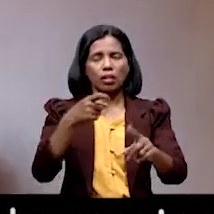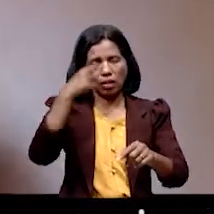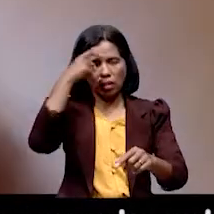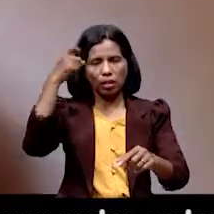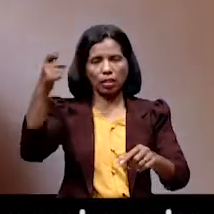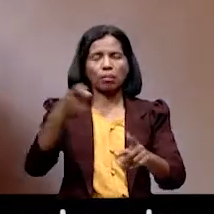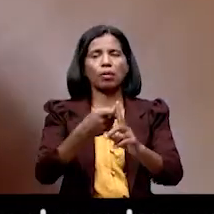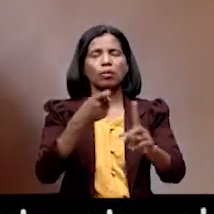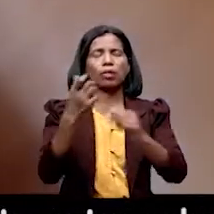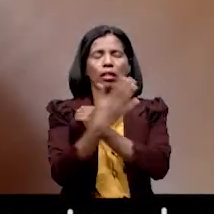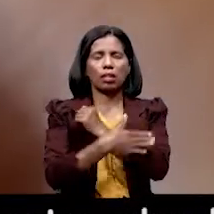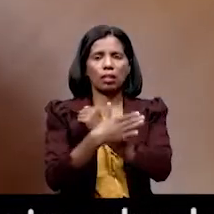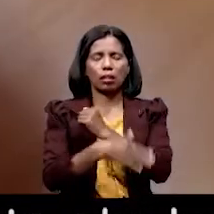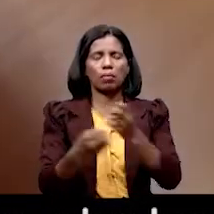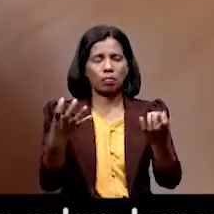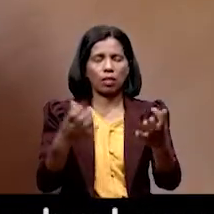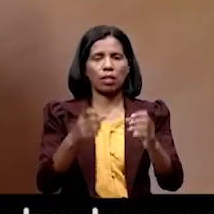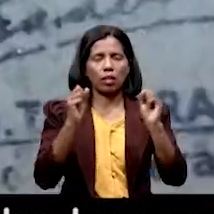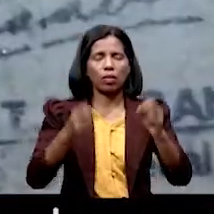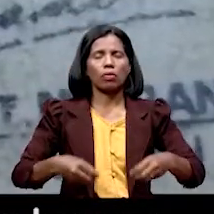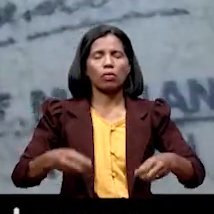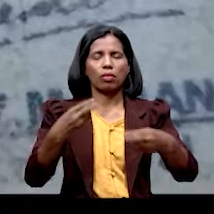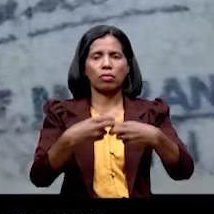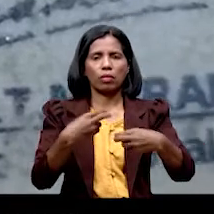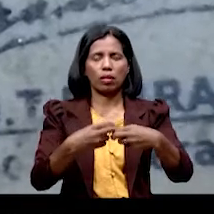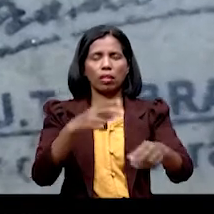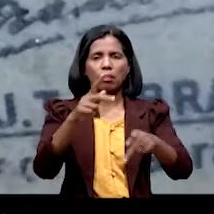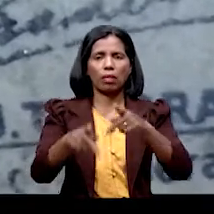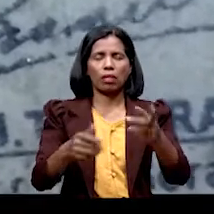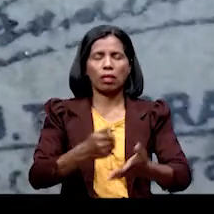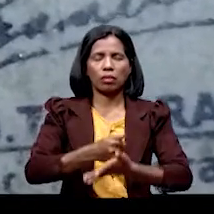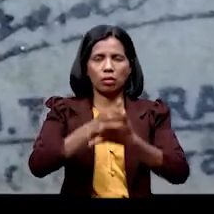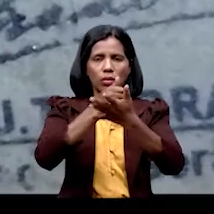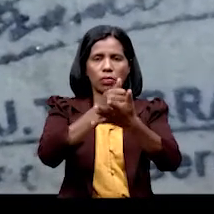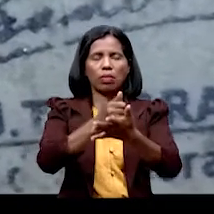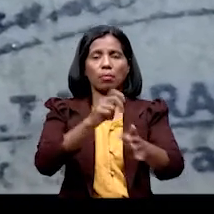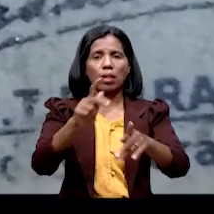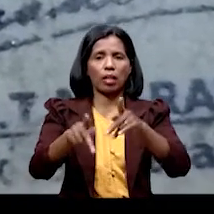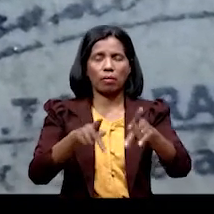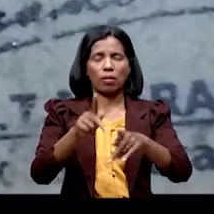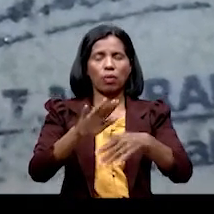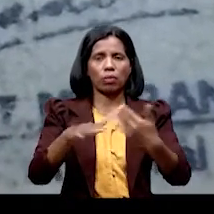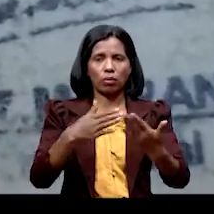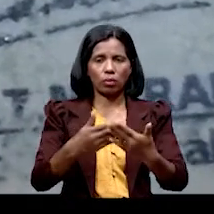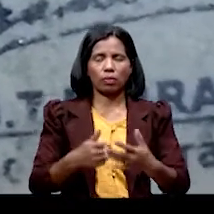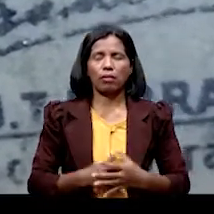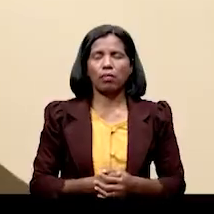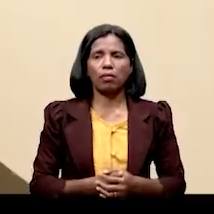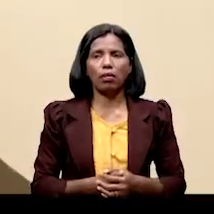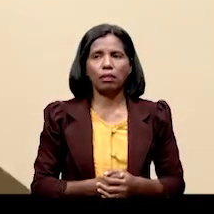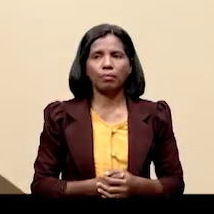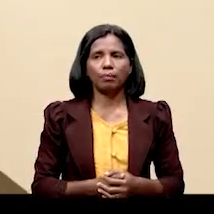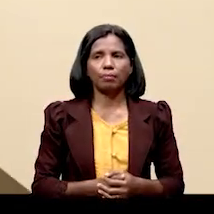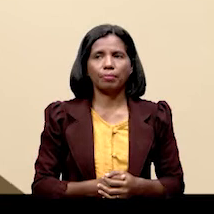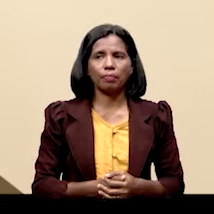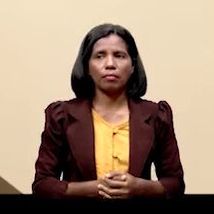requisitus husi nasang refere, barak, hodi dificulta pessoal sira, halau atendimento ba elektor sira. Baik-baik, tani ini pessoal sira iha nivela